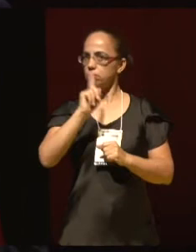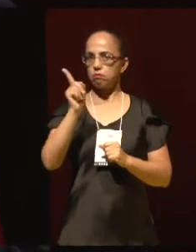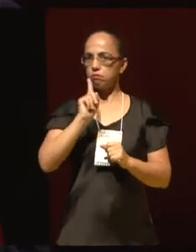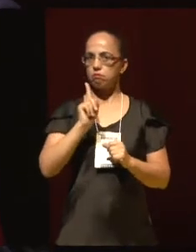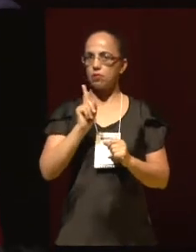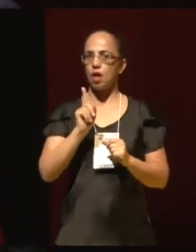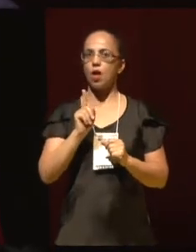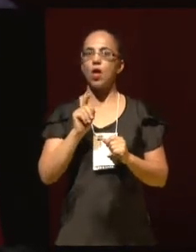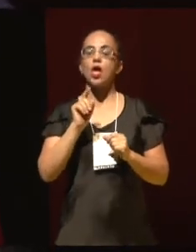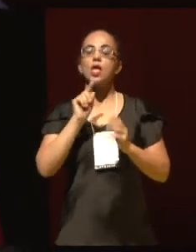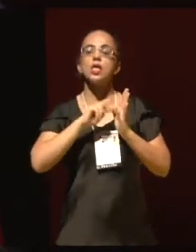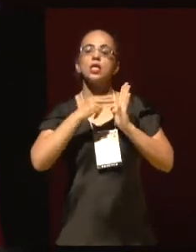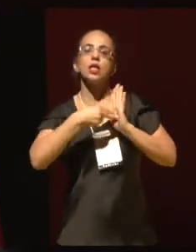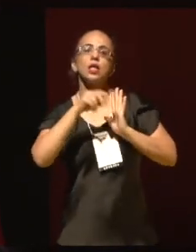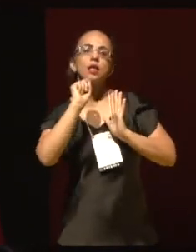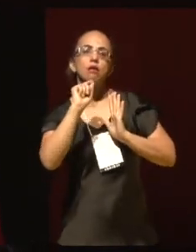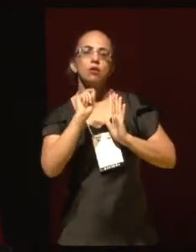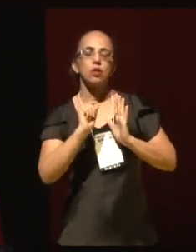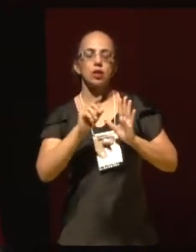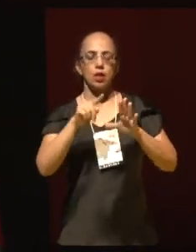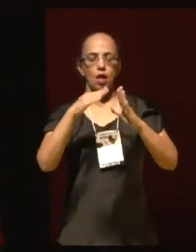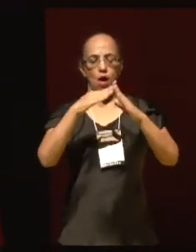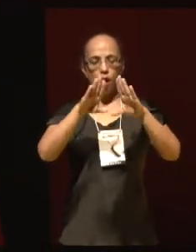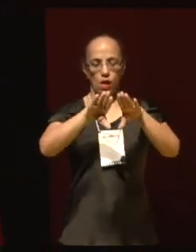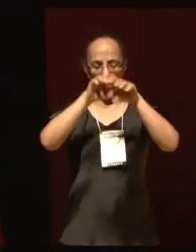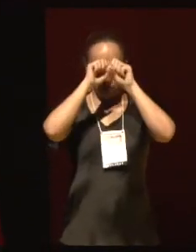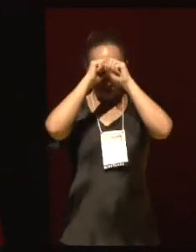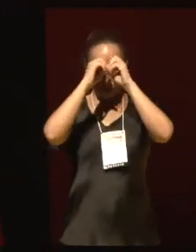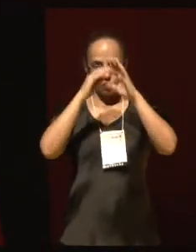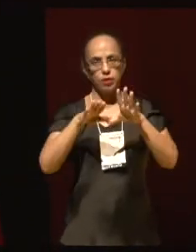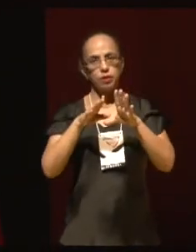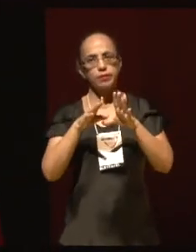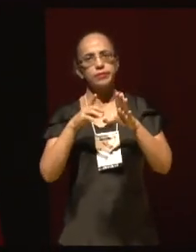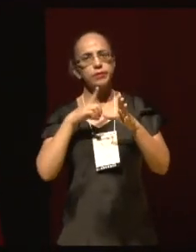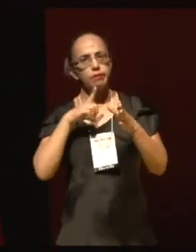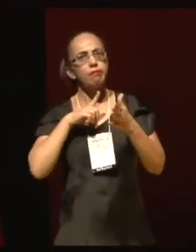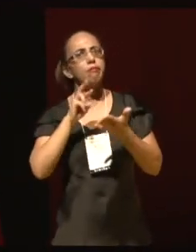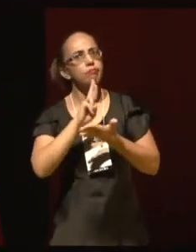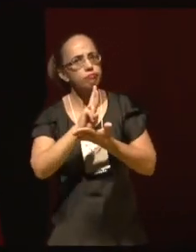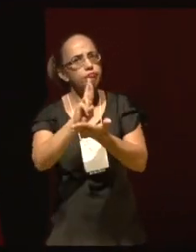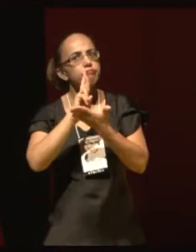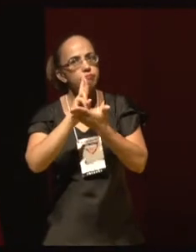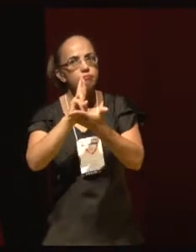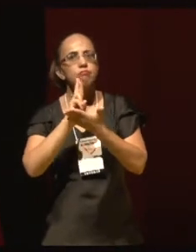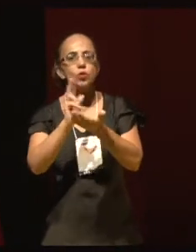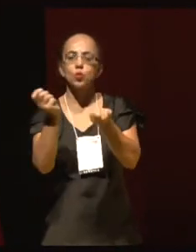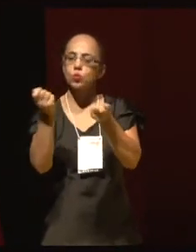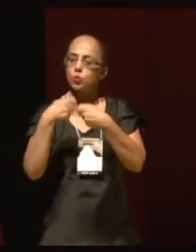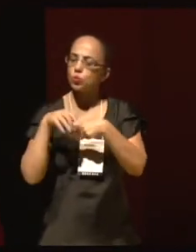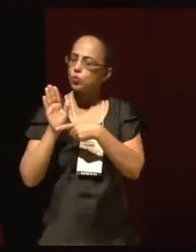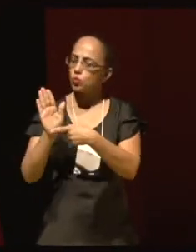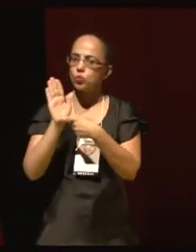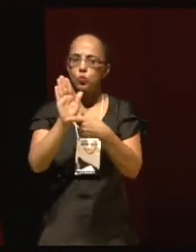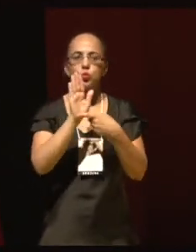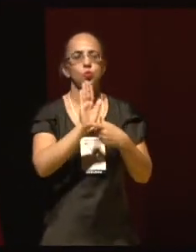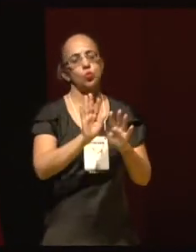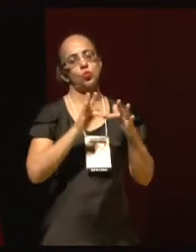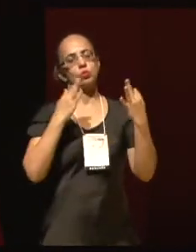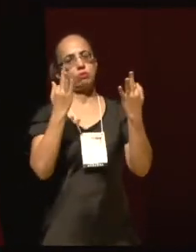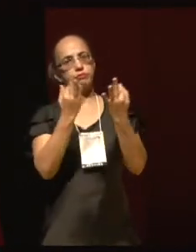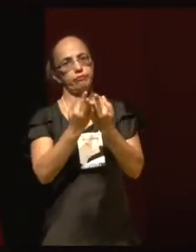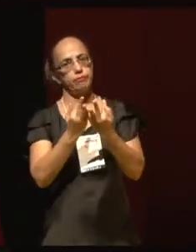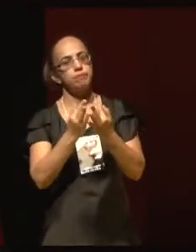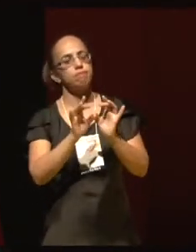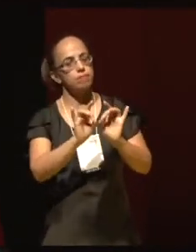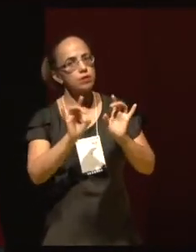espírita utilize os recursos que tem para poder ajudar as famílias, especialmente